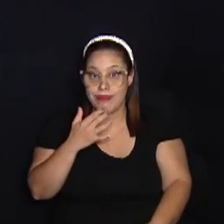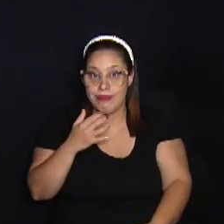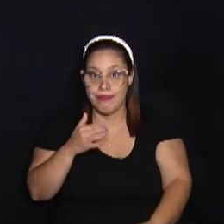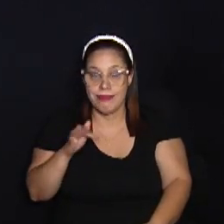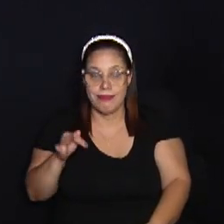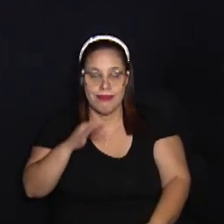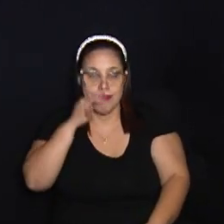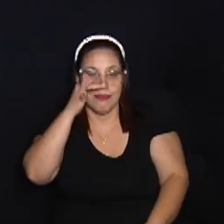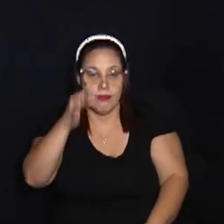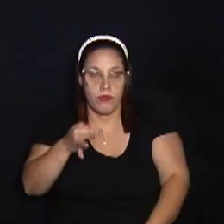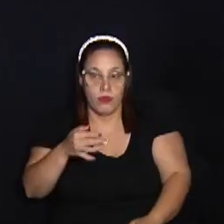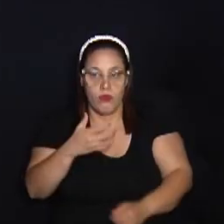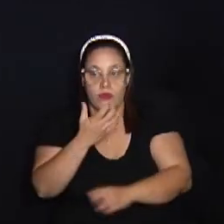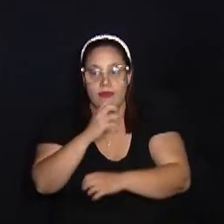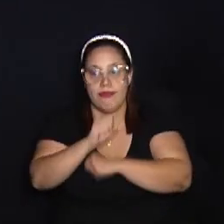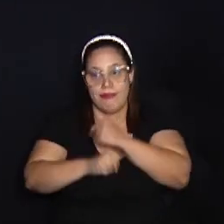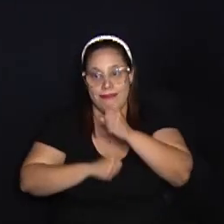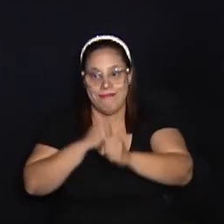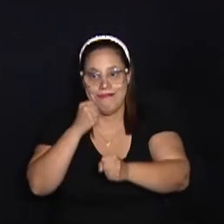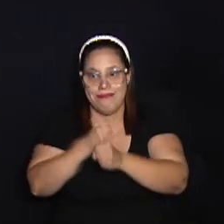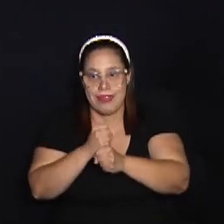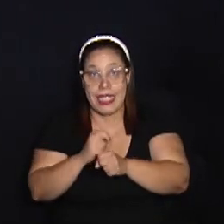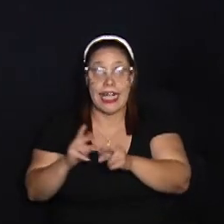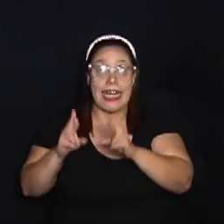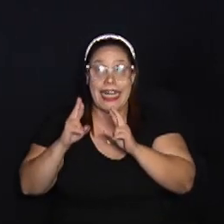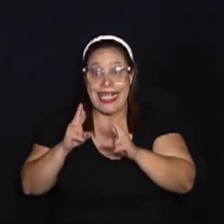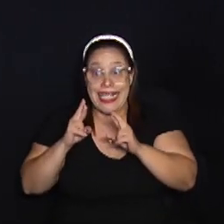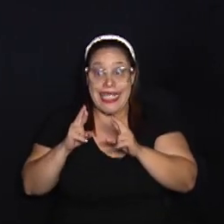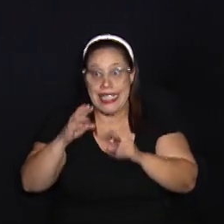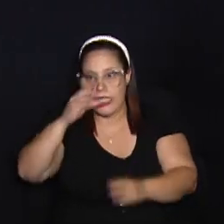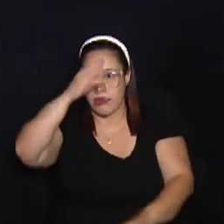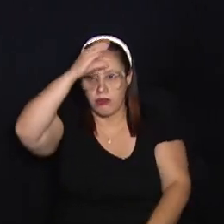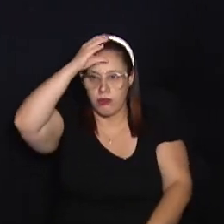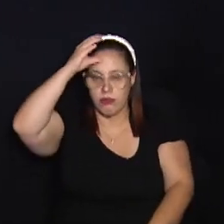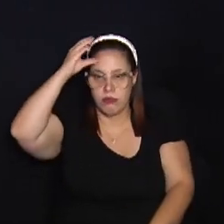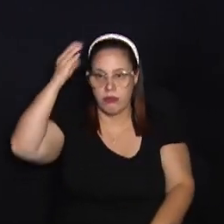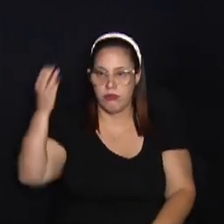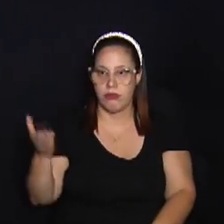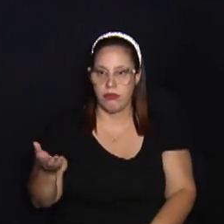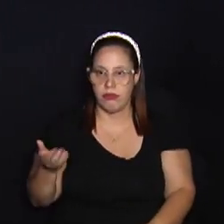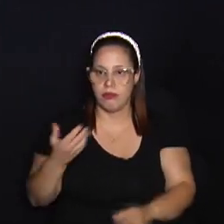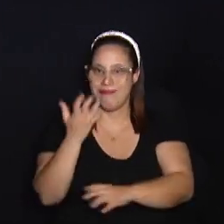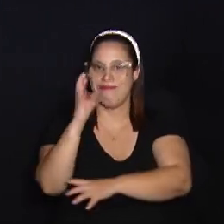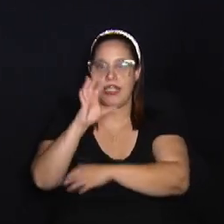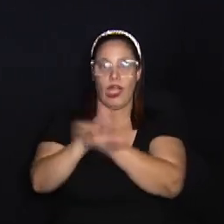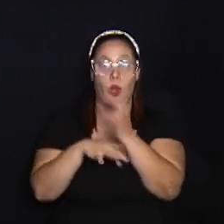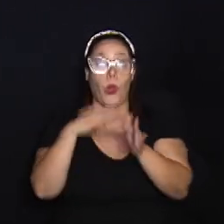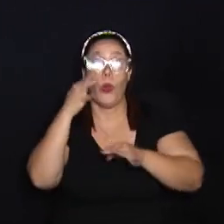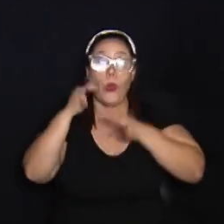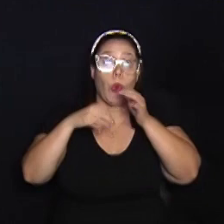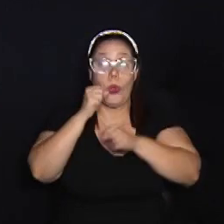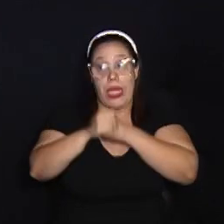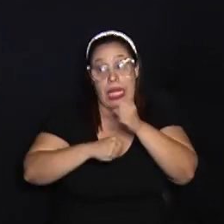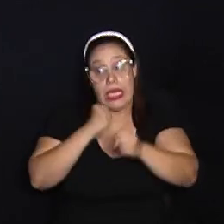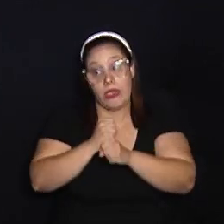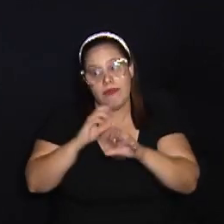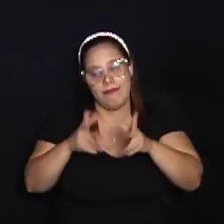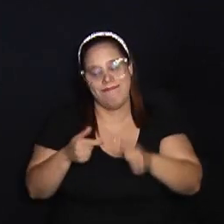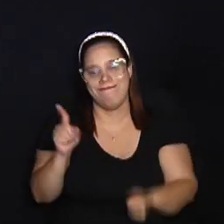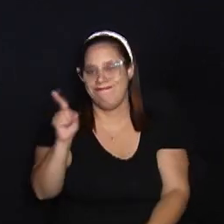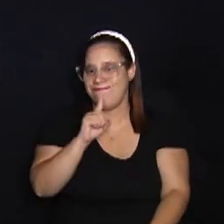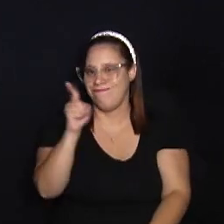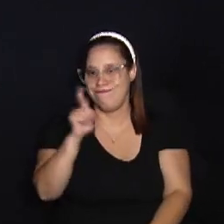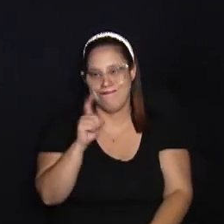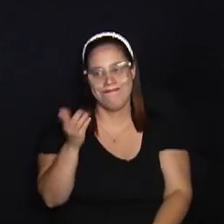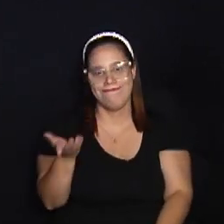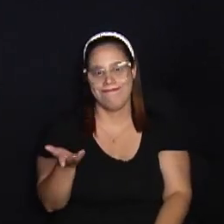durante todo o período do ano. E às vezes isso gera uma expectativa para aquele cliente que está esperando que o jardim dele seja florido o ano todo. E não